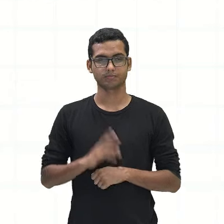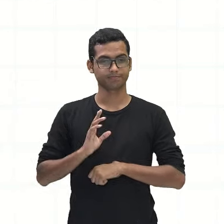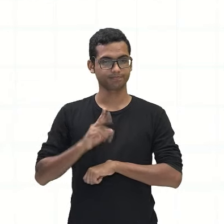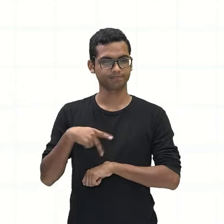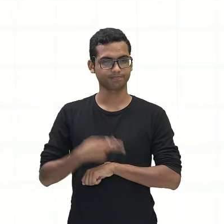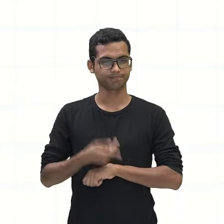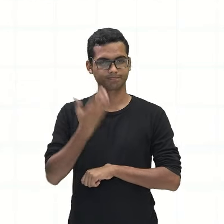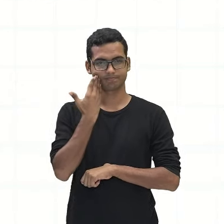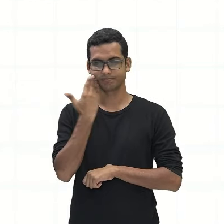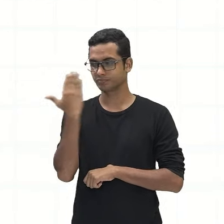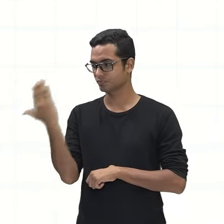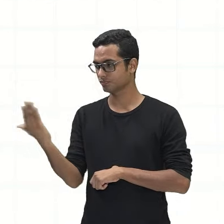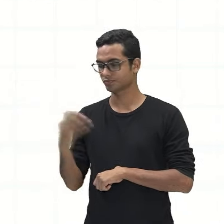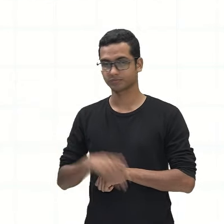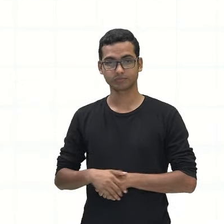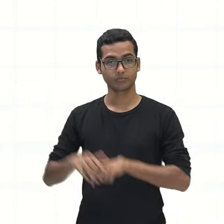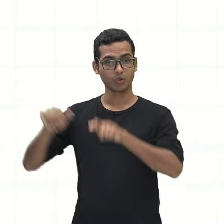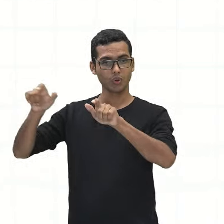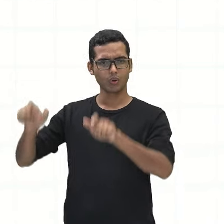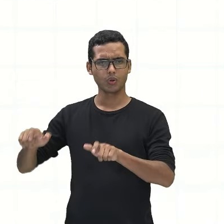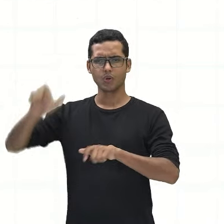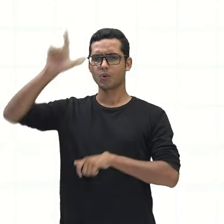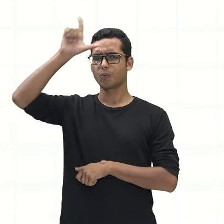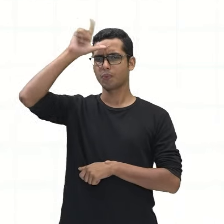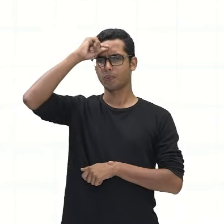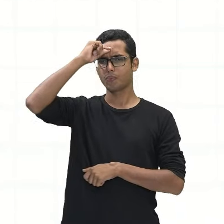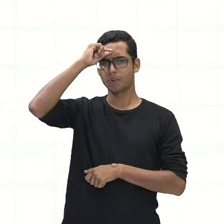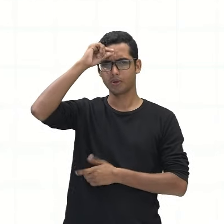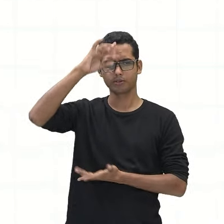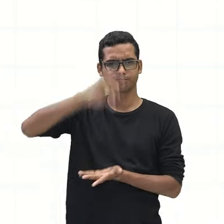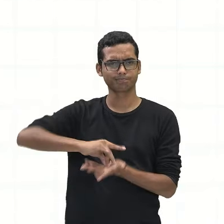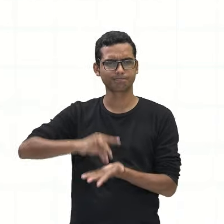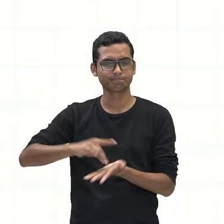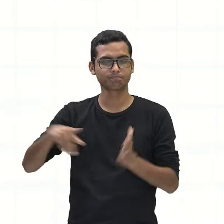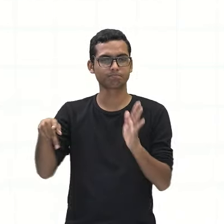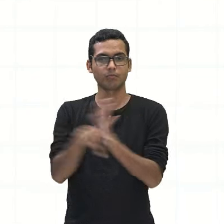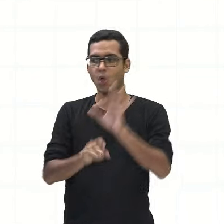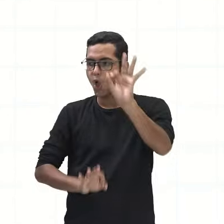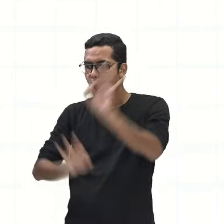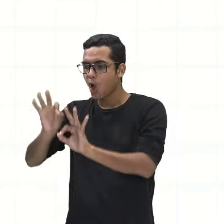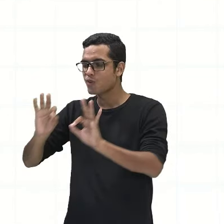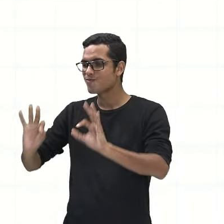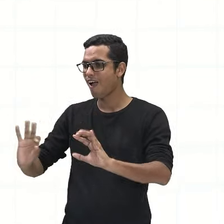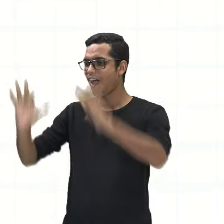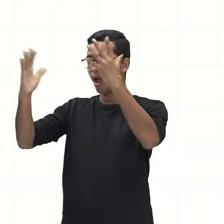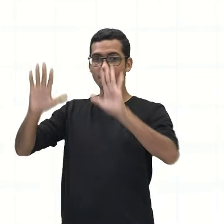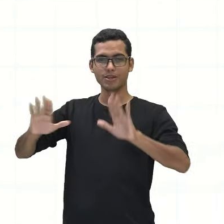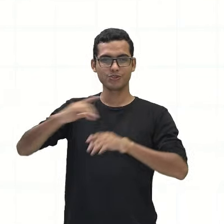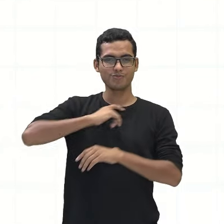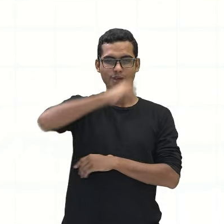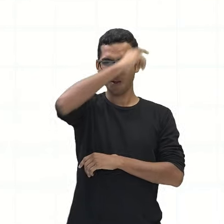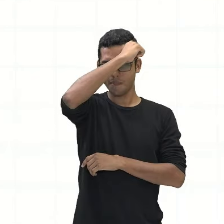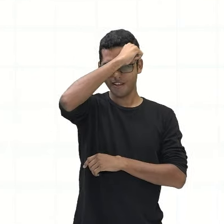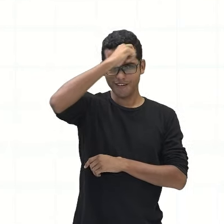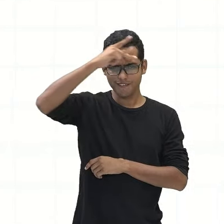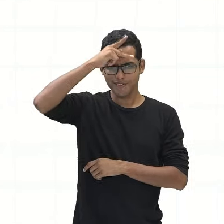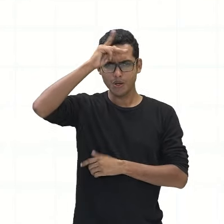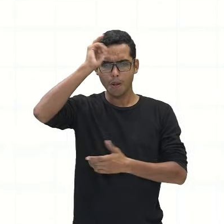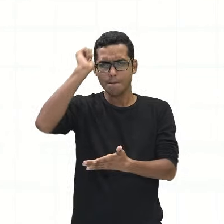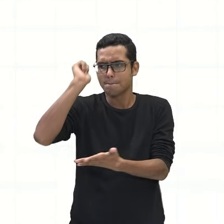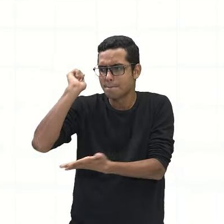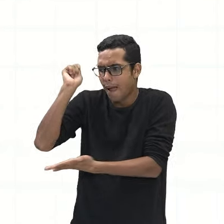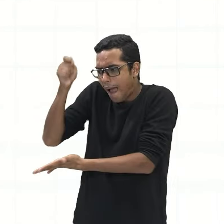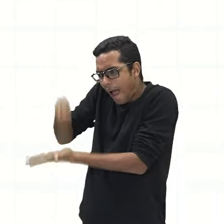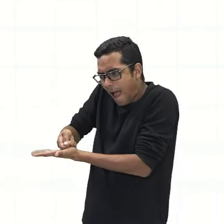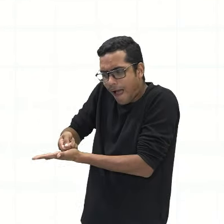só. A cidade, aliviada, preparou uma festa, mas o prefeito recusou pagar a